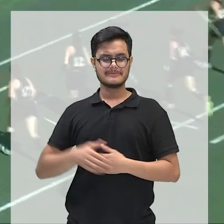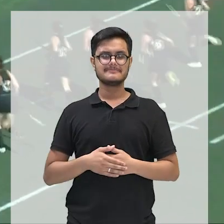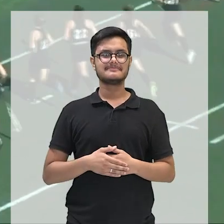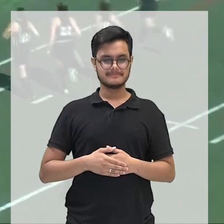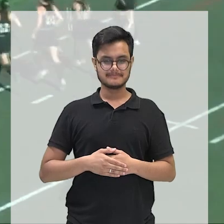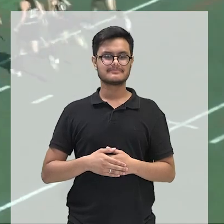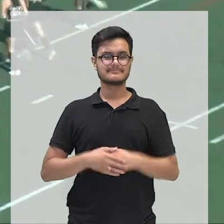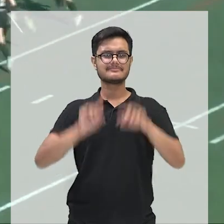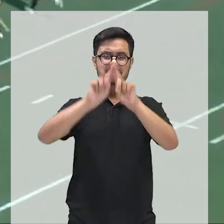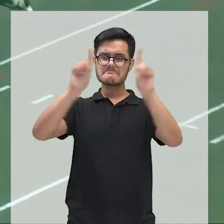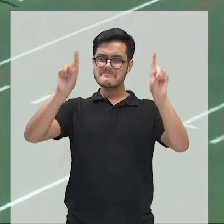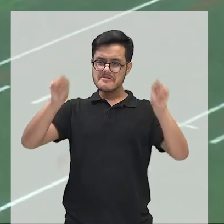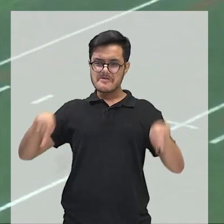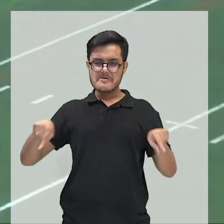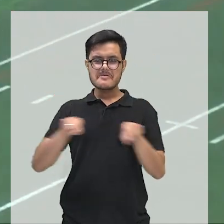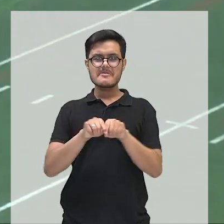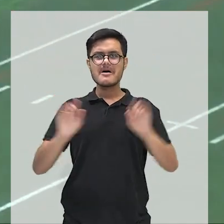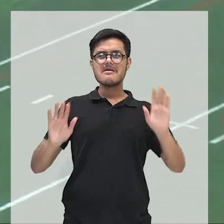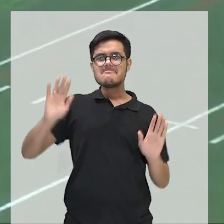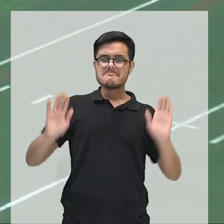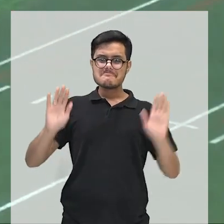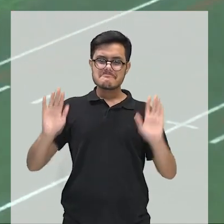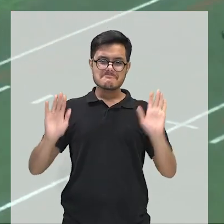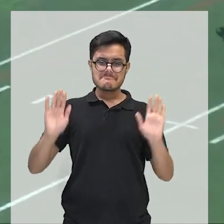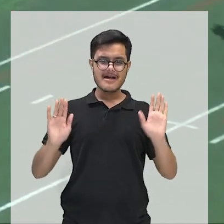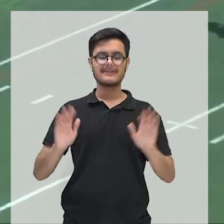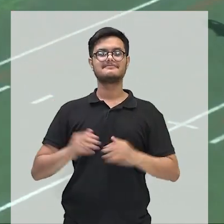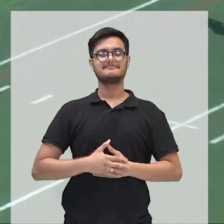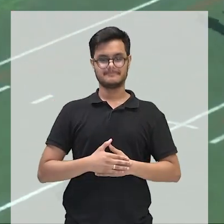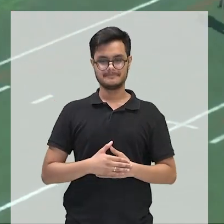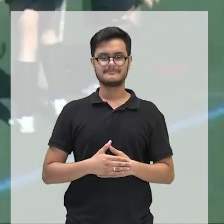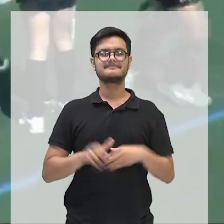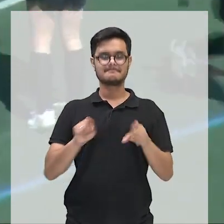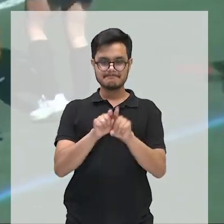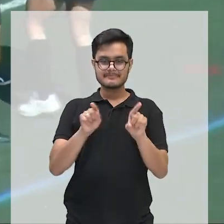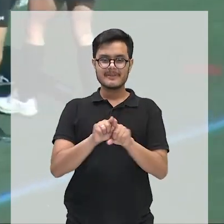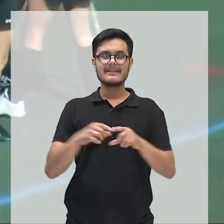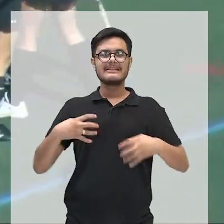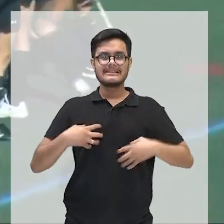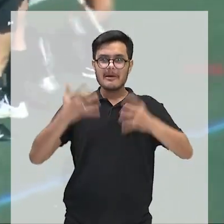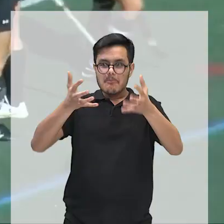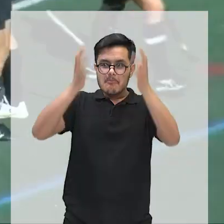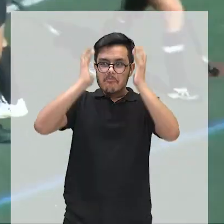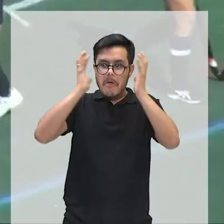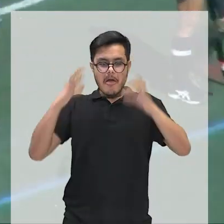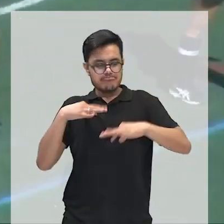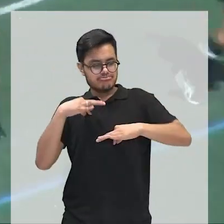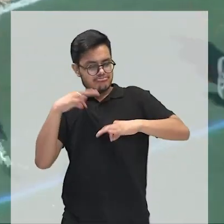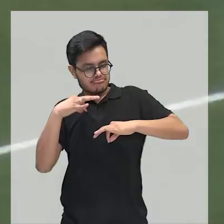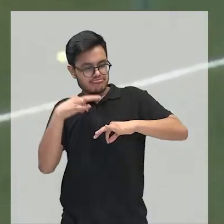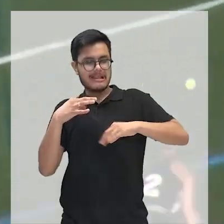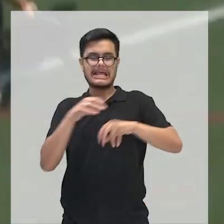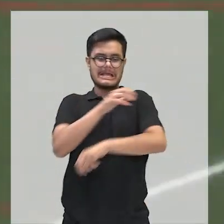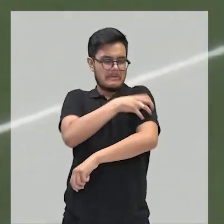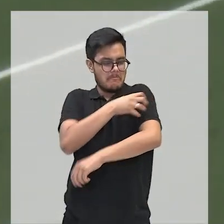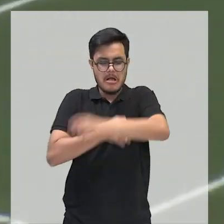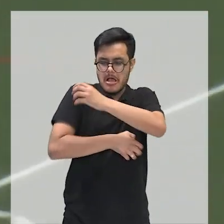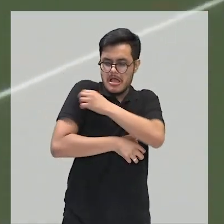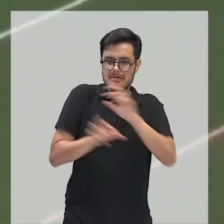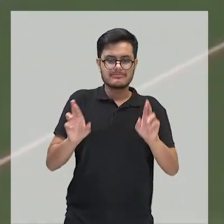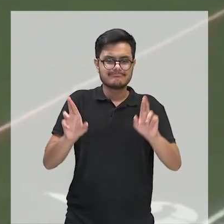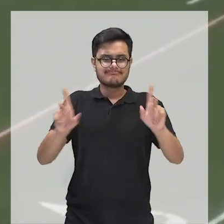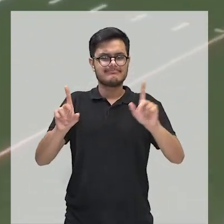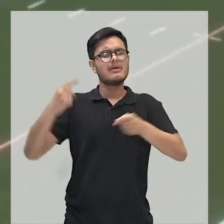fica ali protegendo a nossa baliza. Vejam aí a proteção especial, a vestimenta especial que ele tem. Por